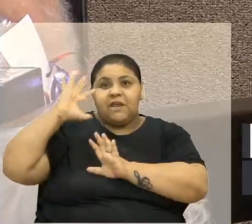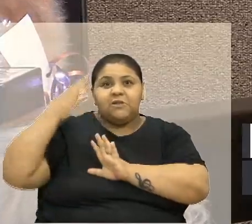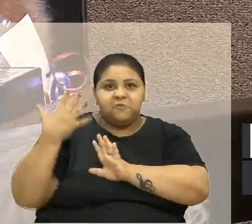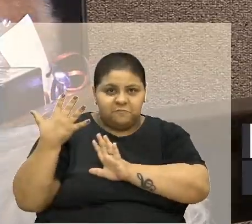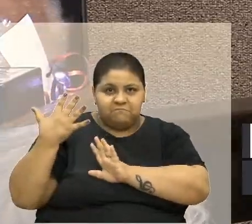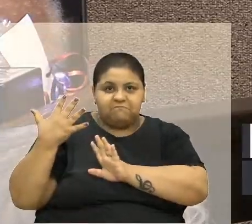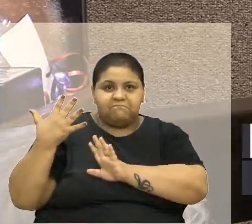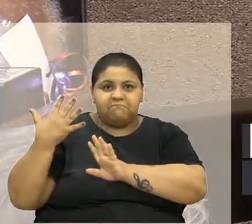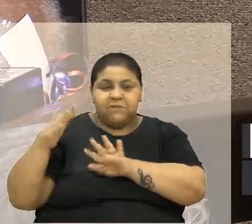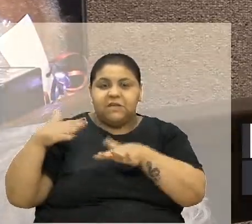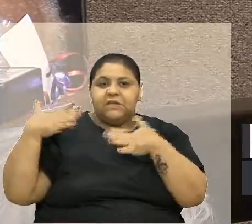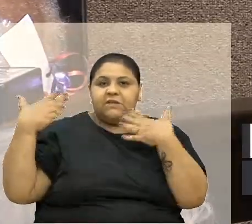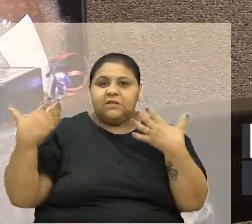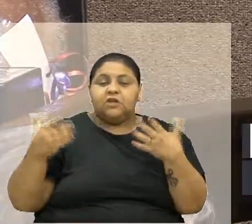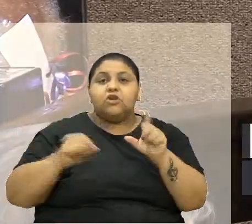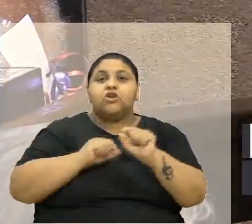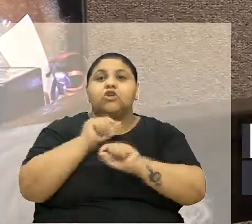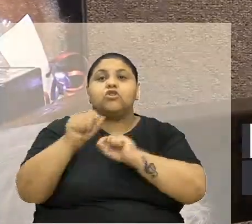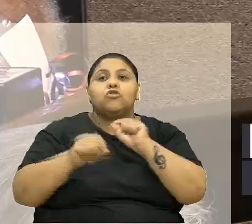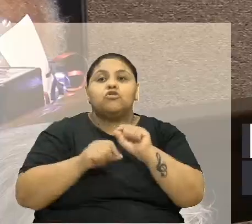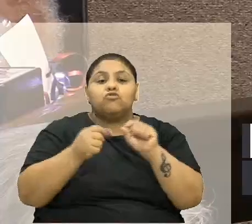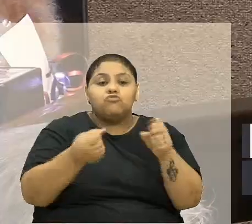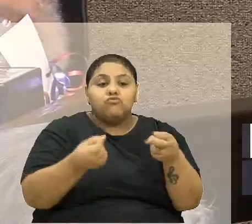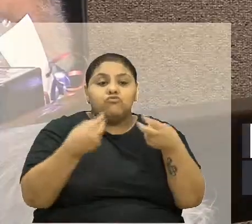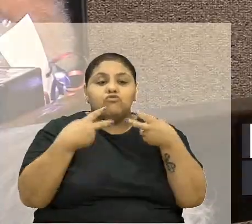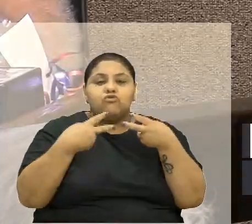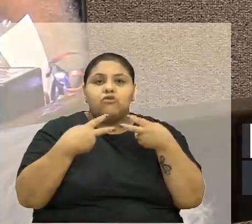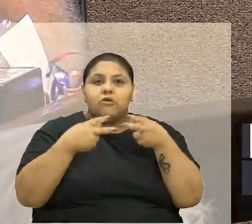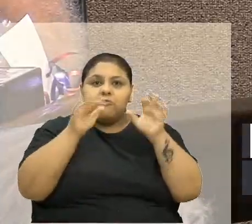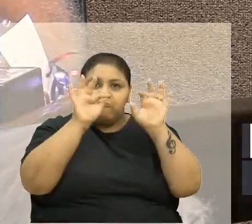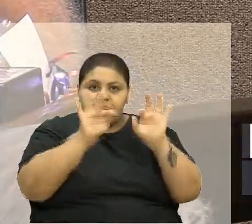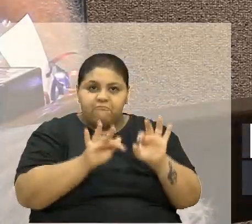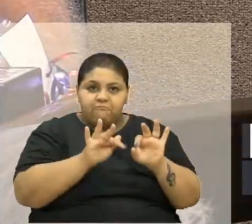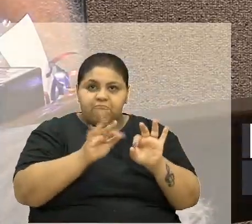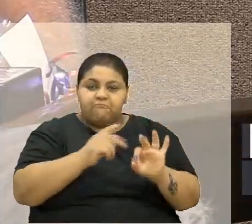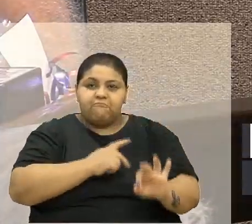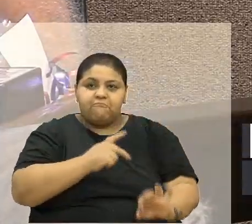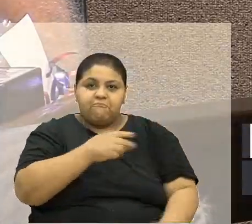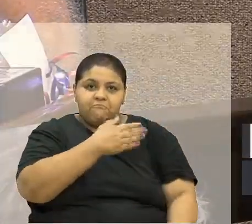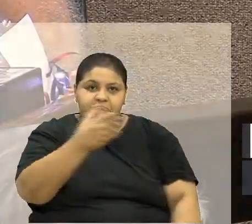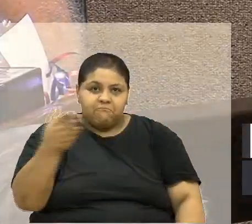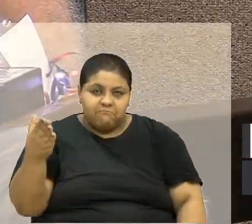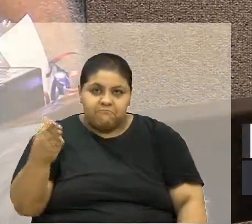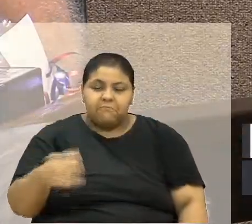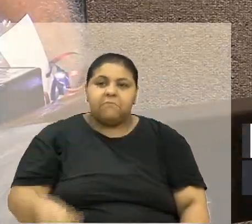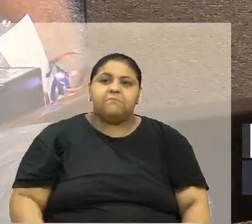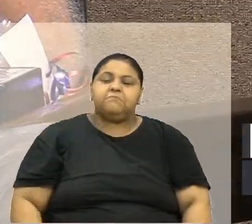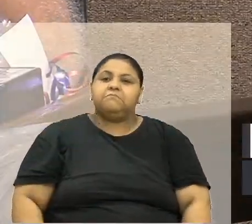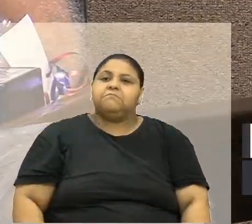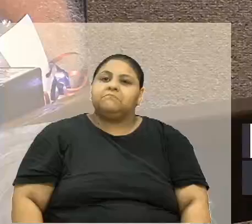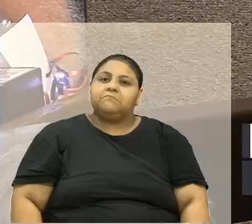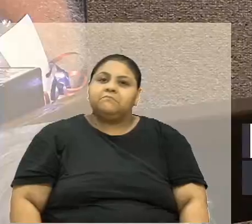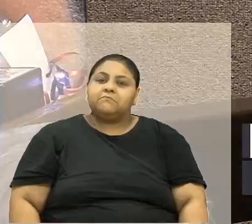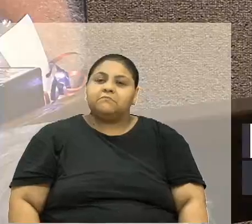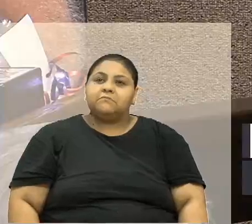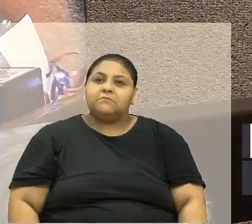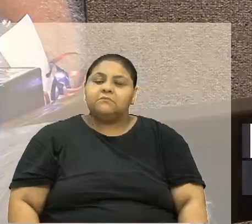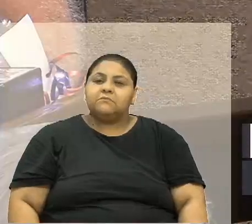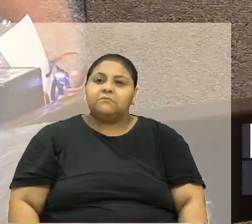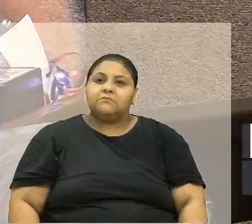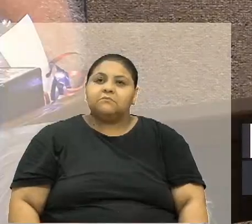resolvidas. Então, o que nós percebemos, e concluindo, senhor presidente, senhoras e senhores vereadores,